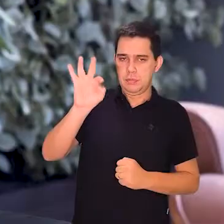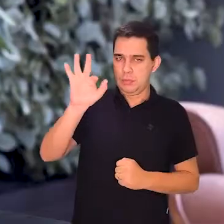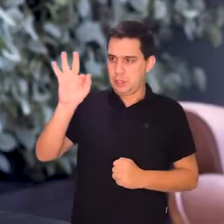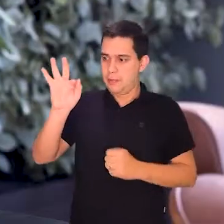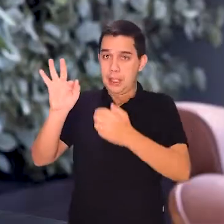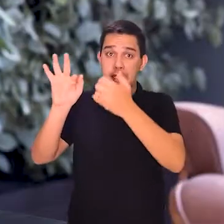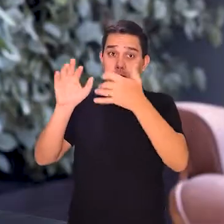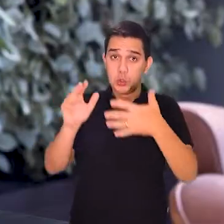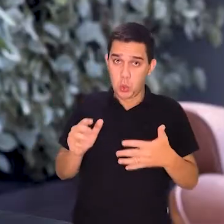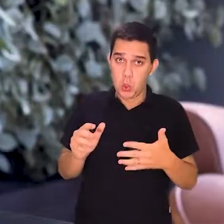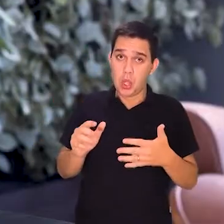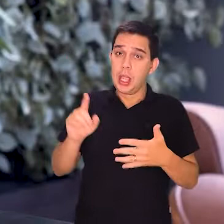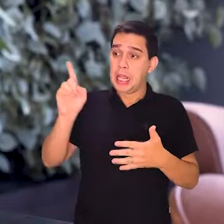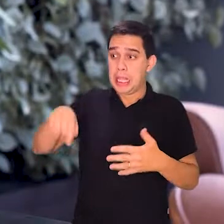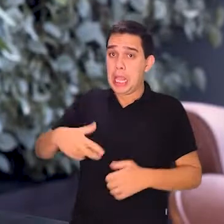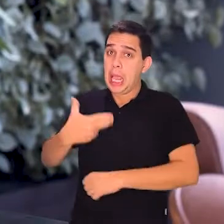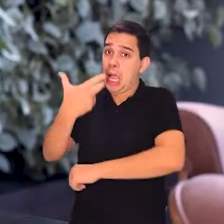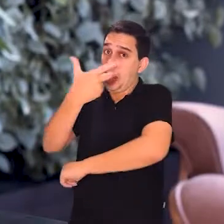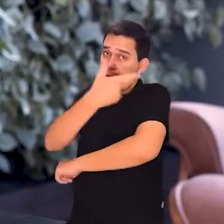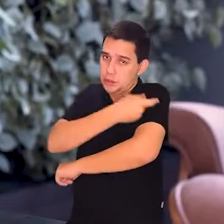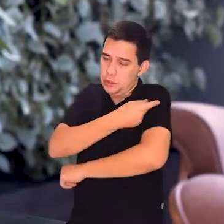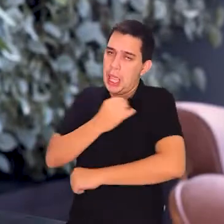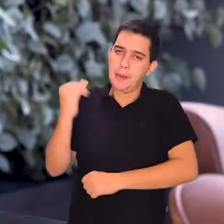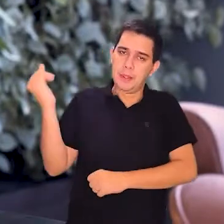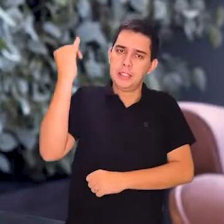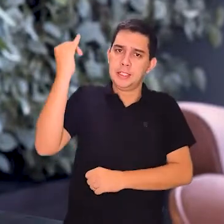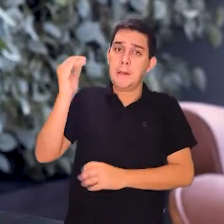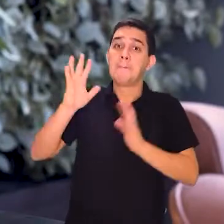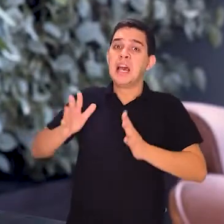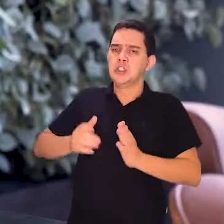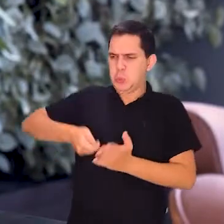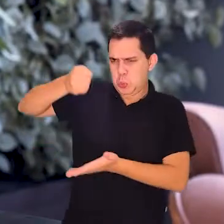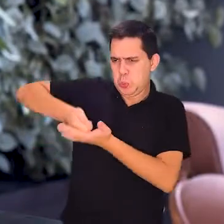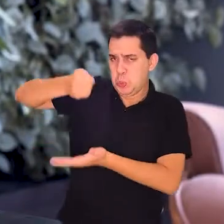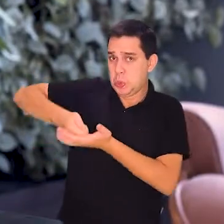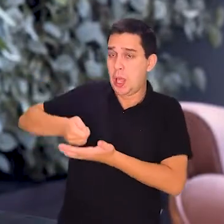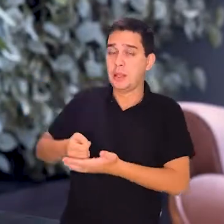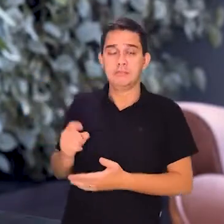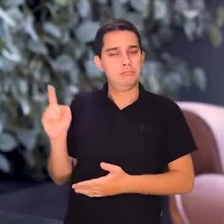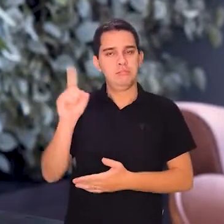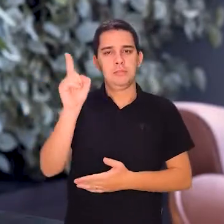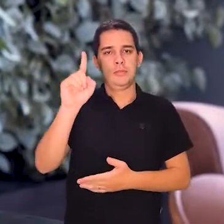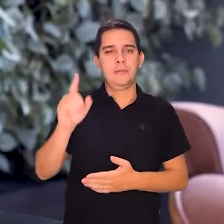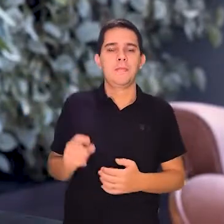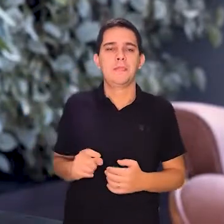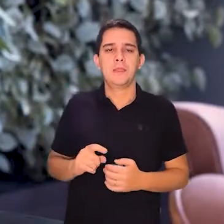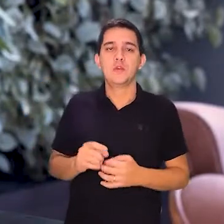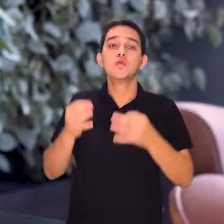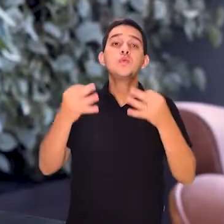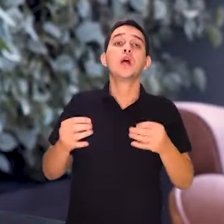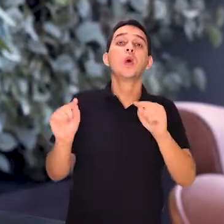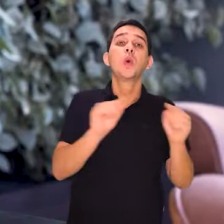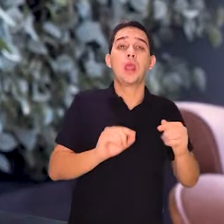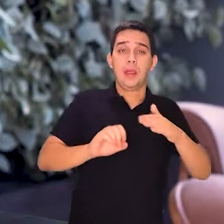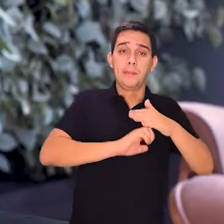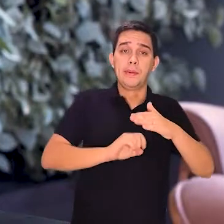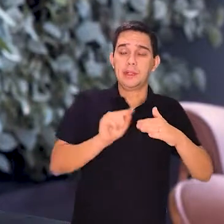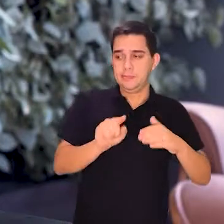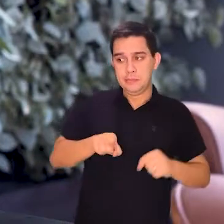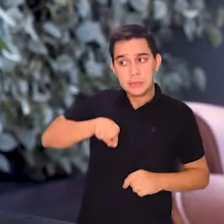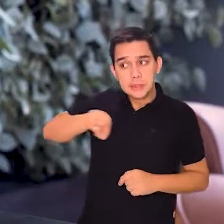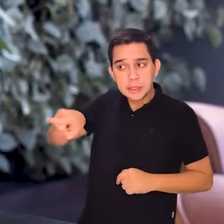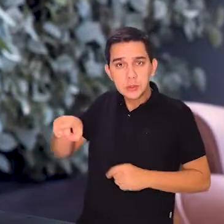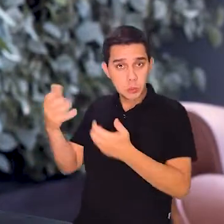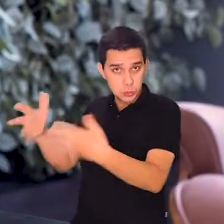né? E sendo assim, eu primeiro indicaria que ele cientificasse esse trabalhador, né, esse empregado